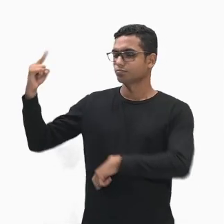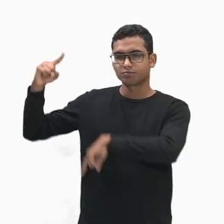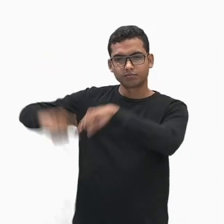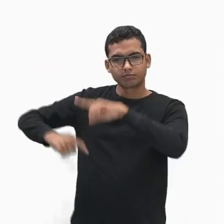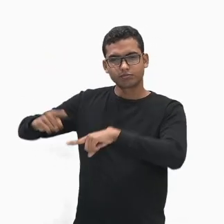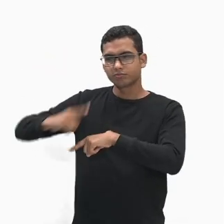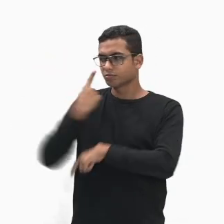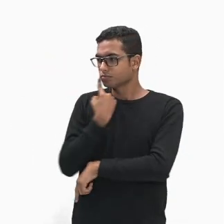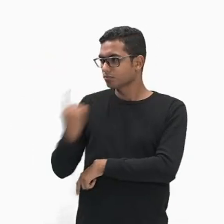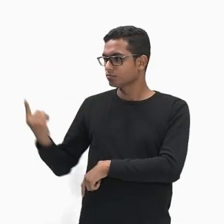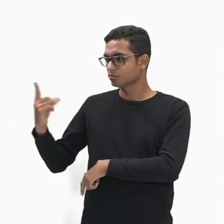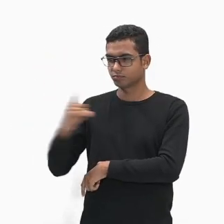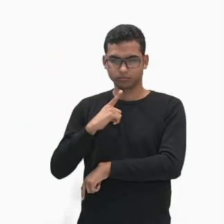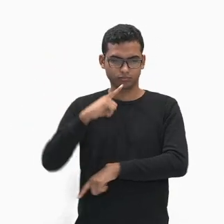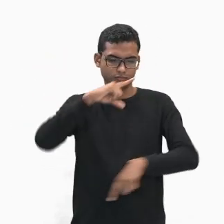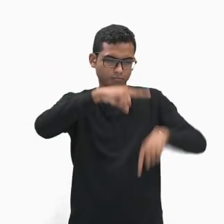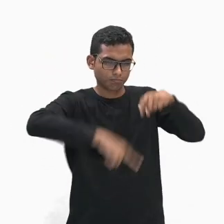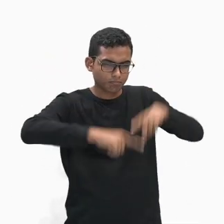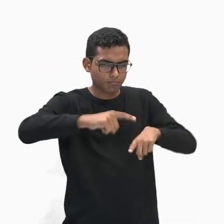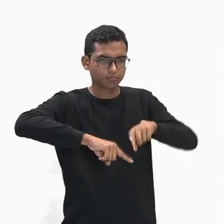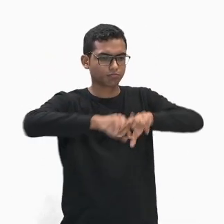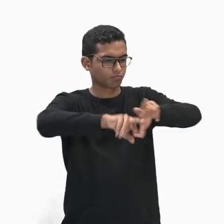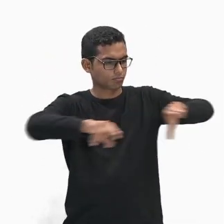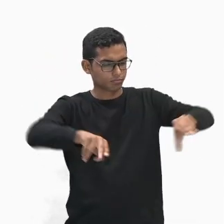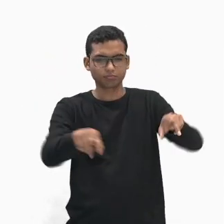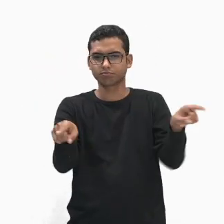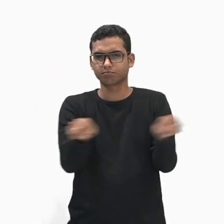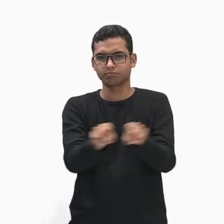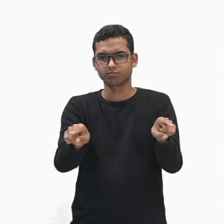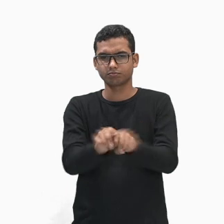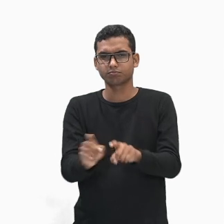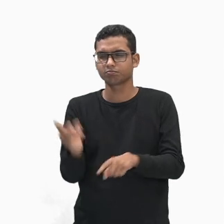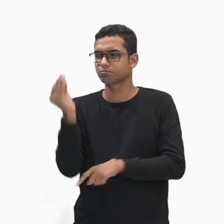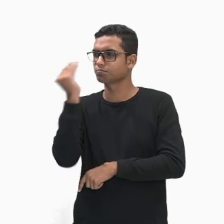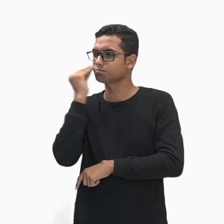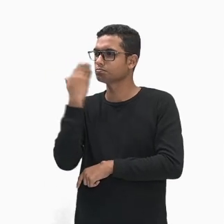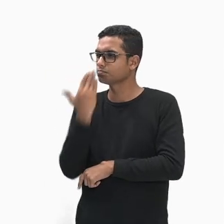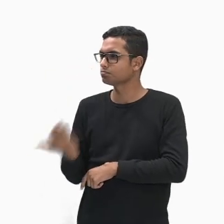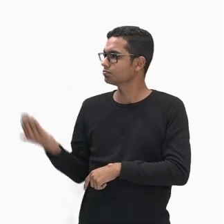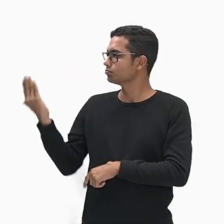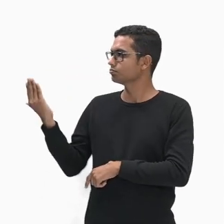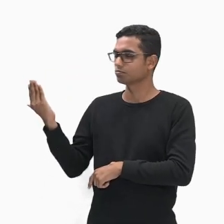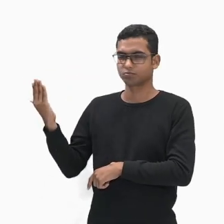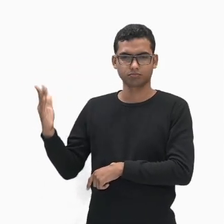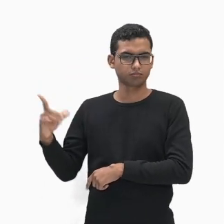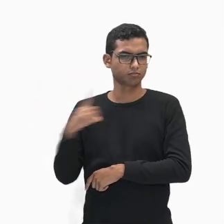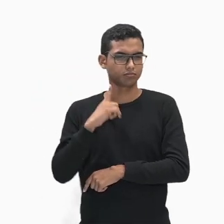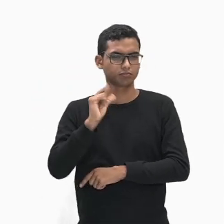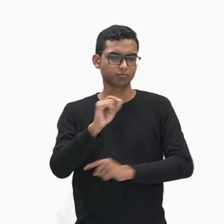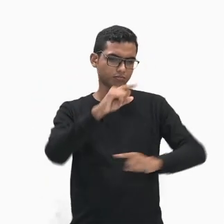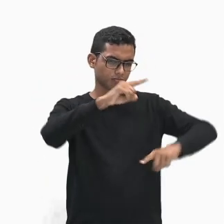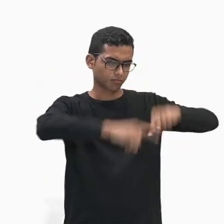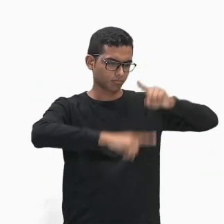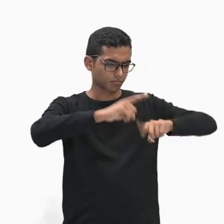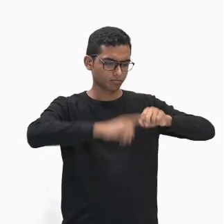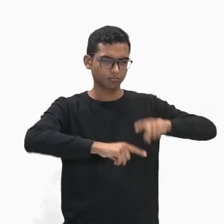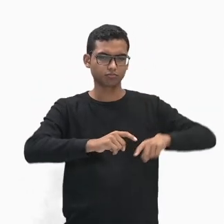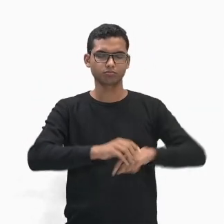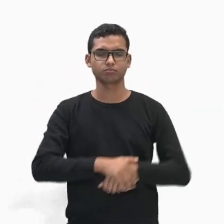materiais, você tem aí esses materiais, você observa que nesse caso aí, esses materiais, eles